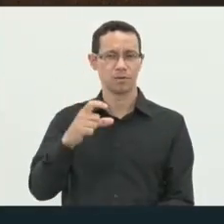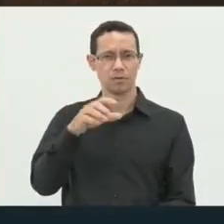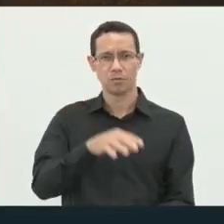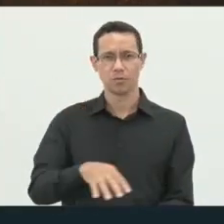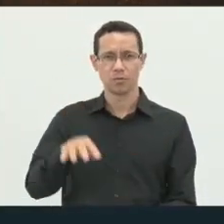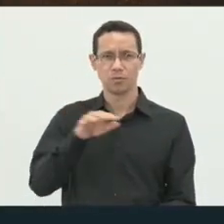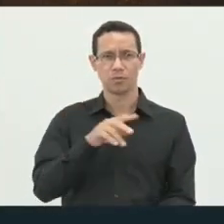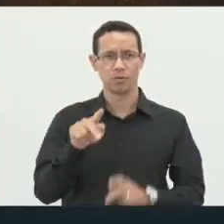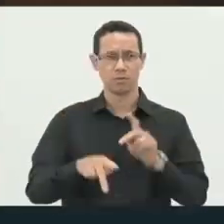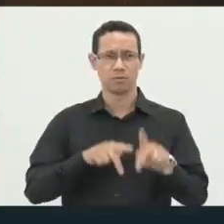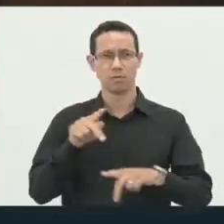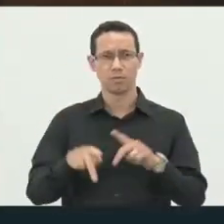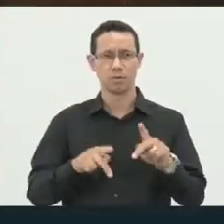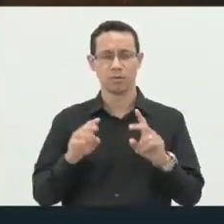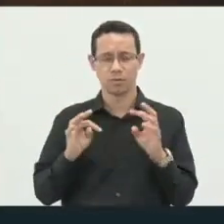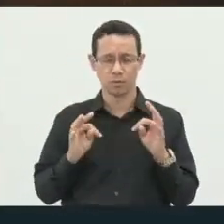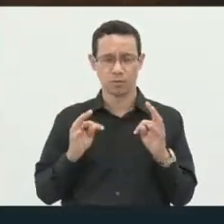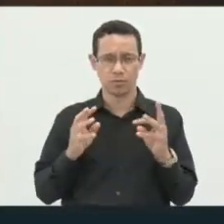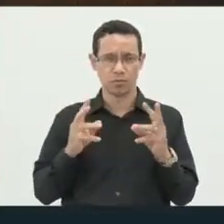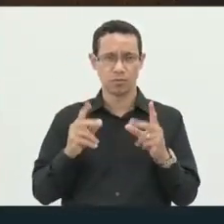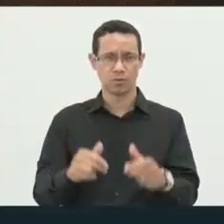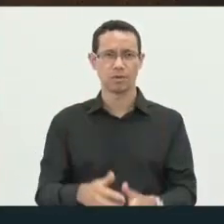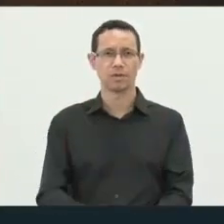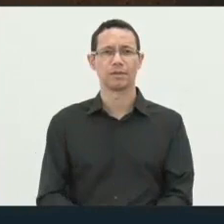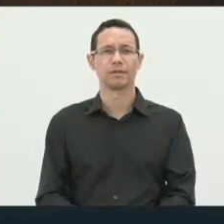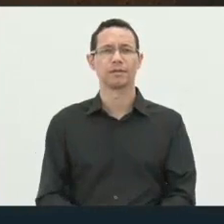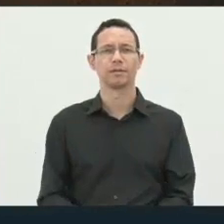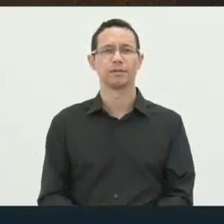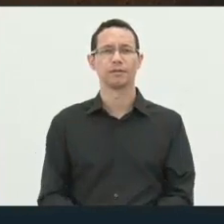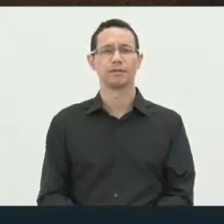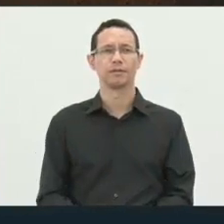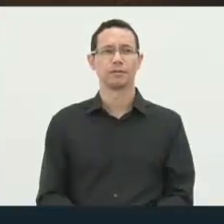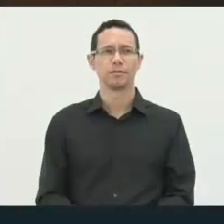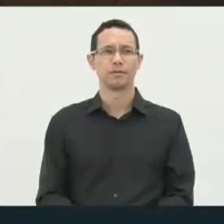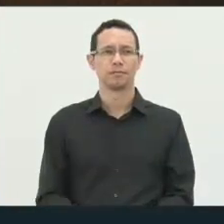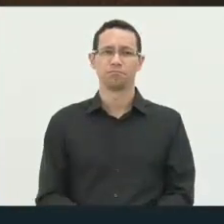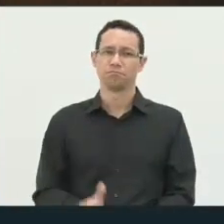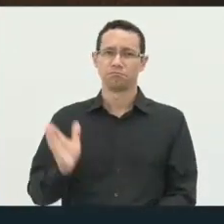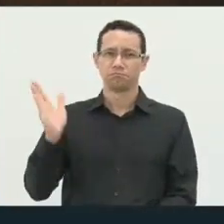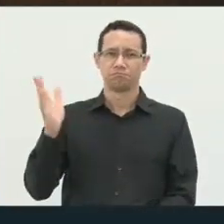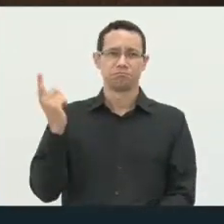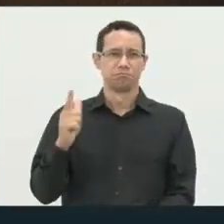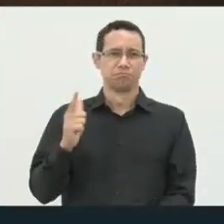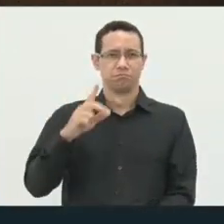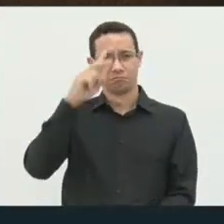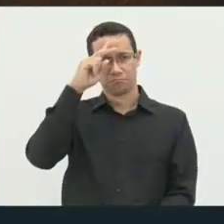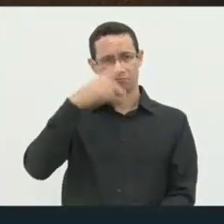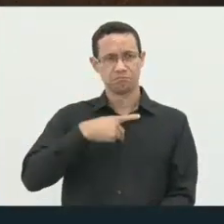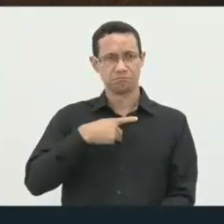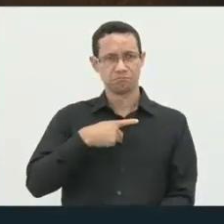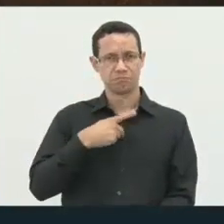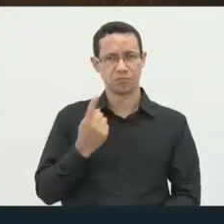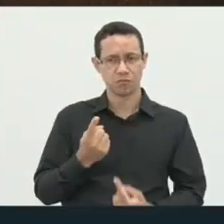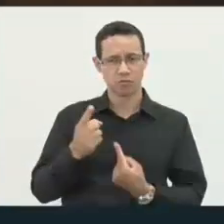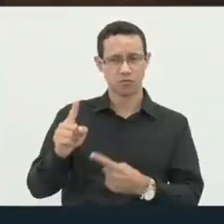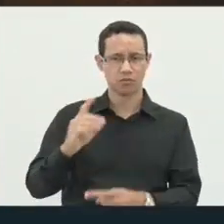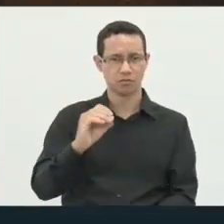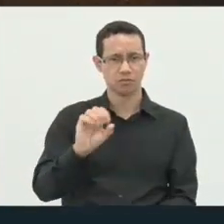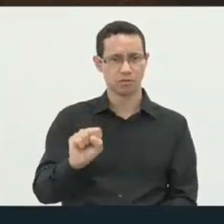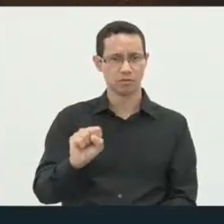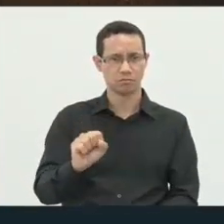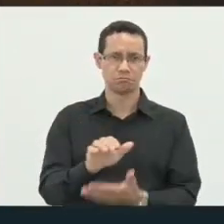é meio interessante da população eu não tenho nada pessoal contra o s nenhuma nenhuma